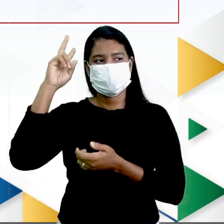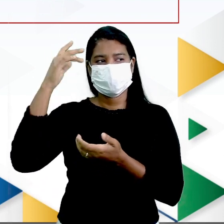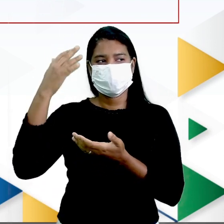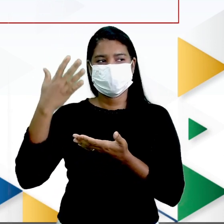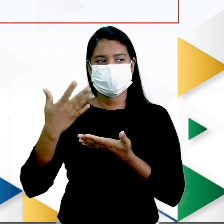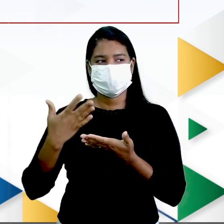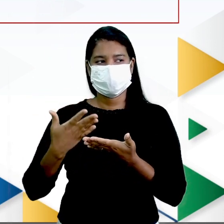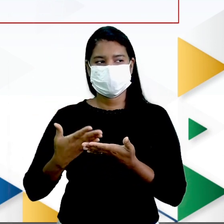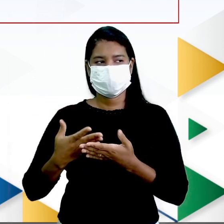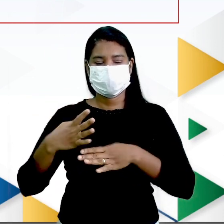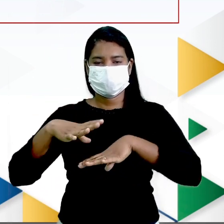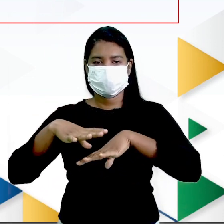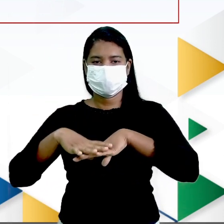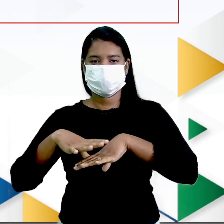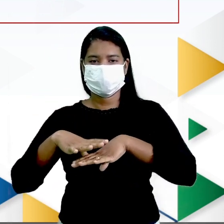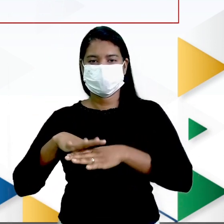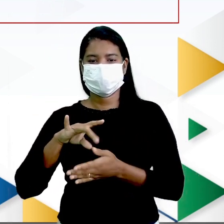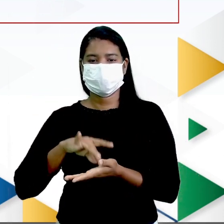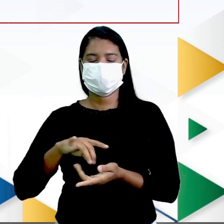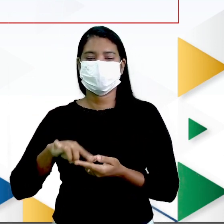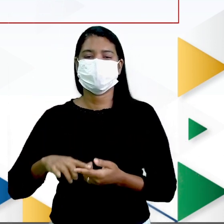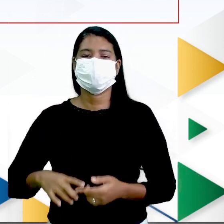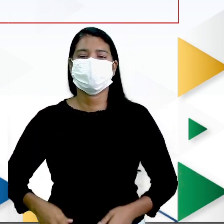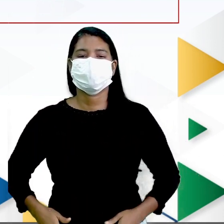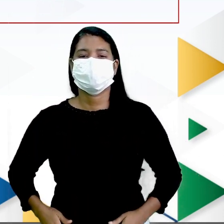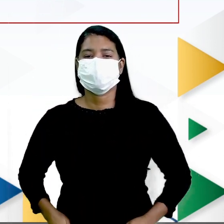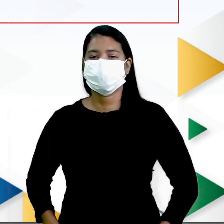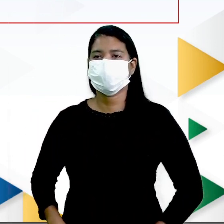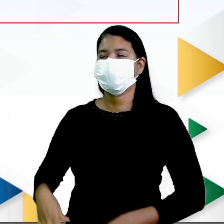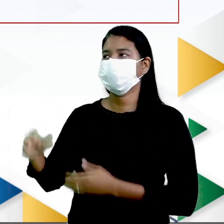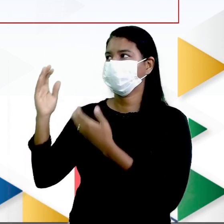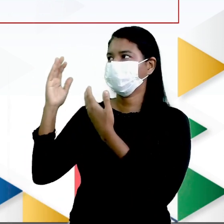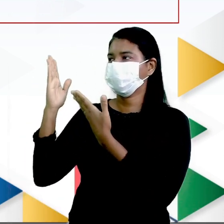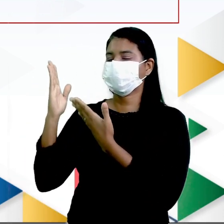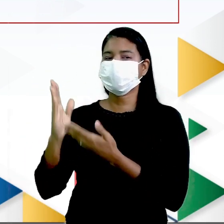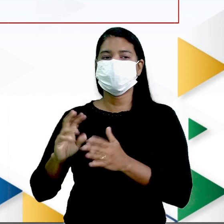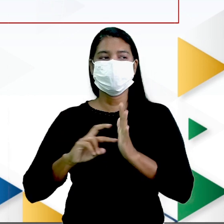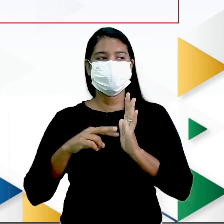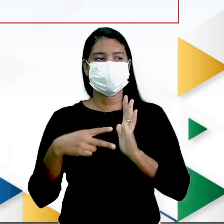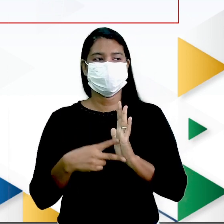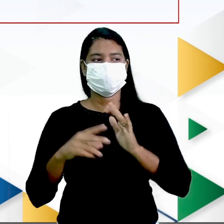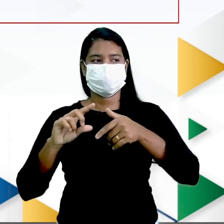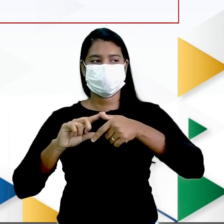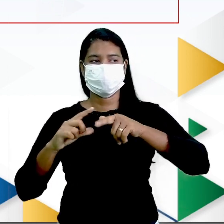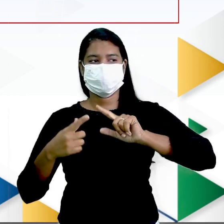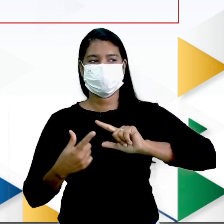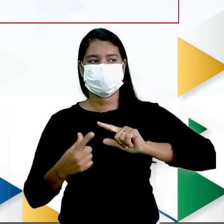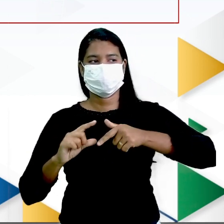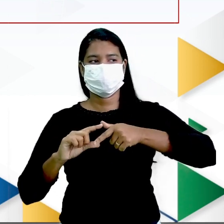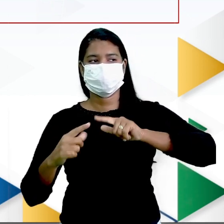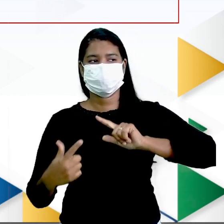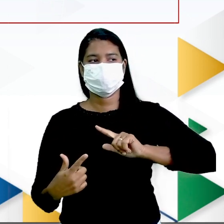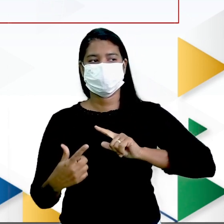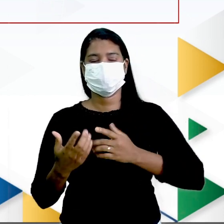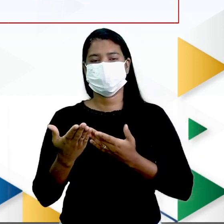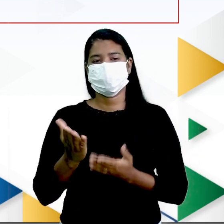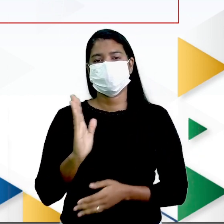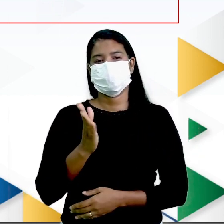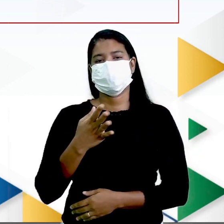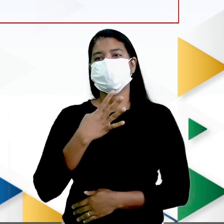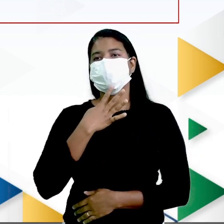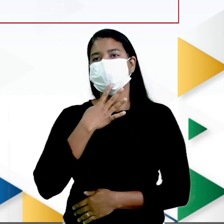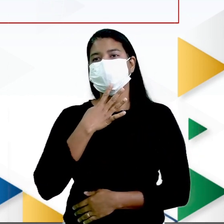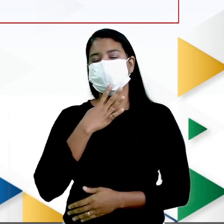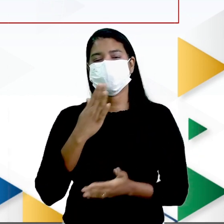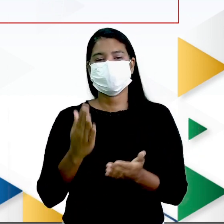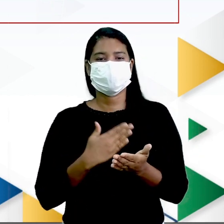né? Da matemática, falando sobre especificamente o significado de geometria. E é claro que você já conhece, está lá no teu